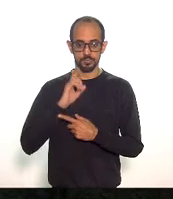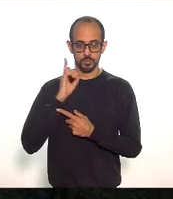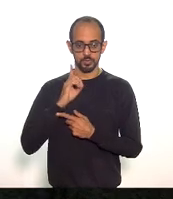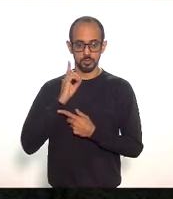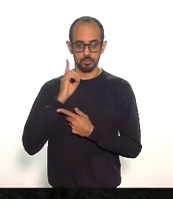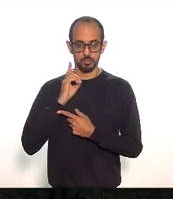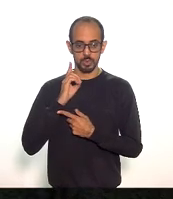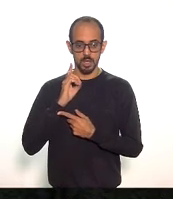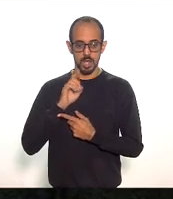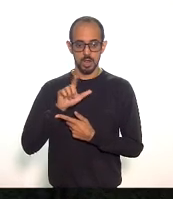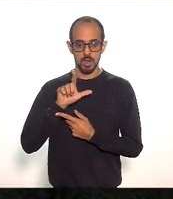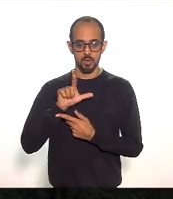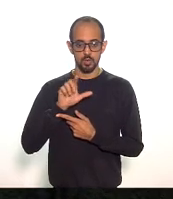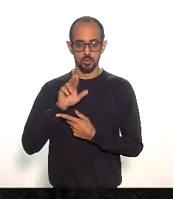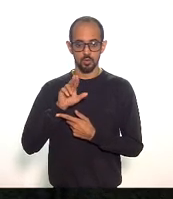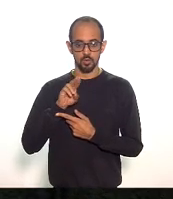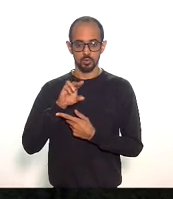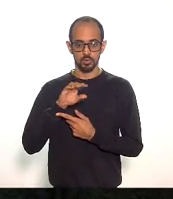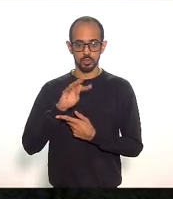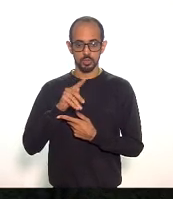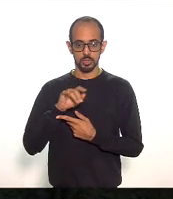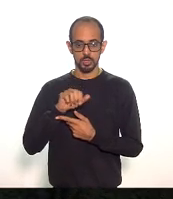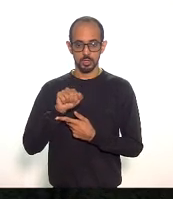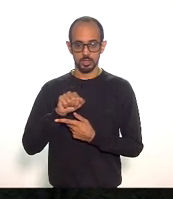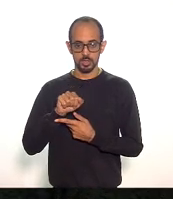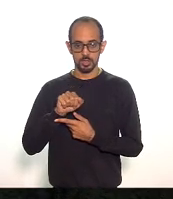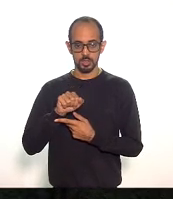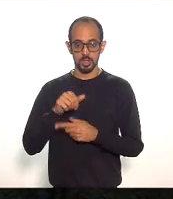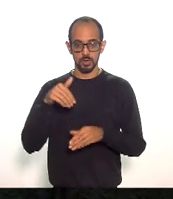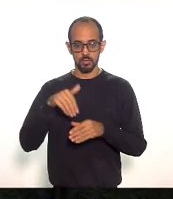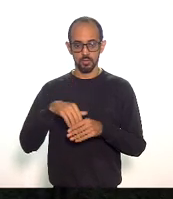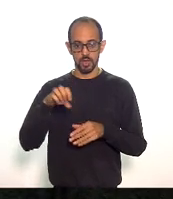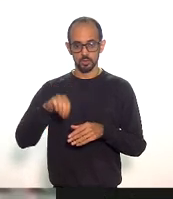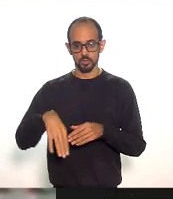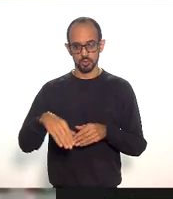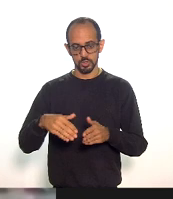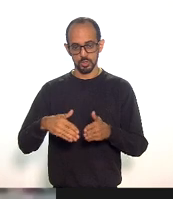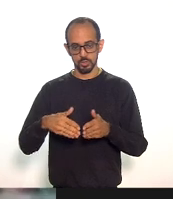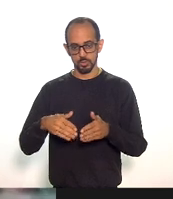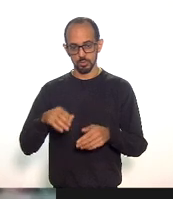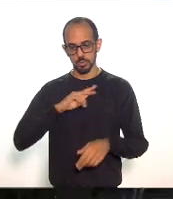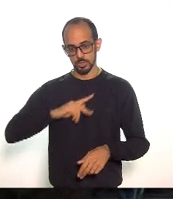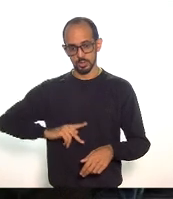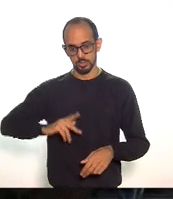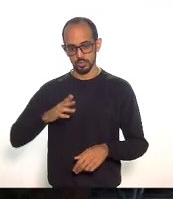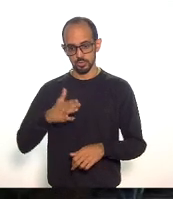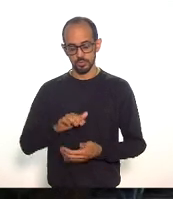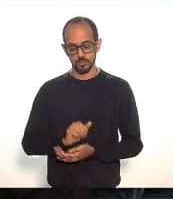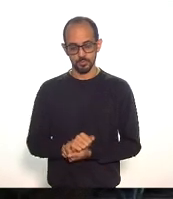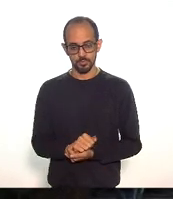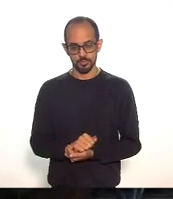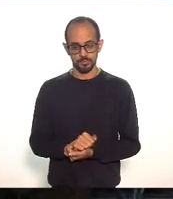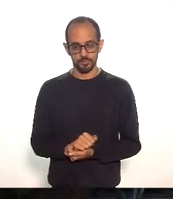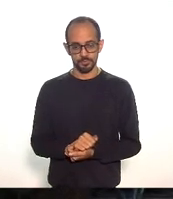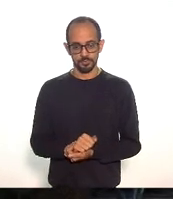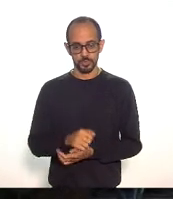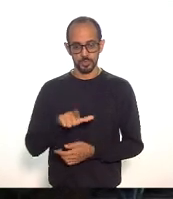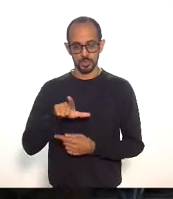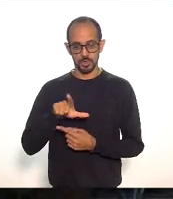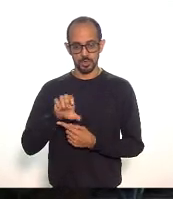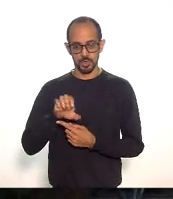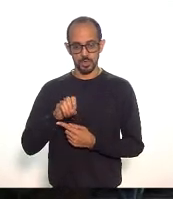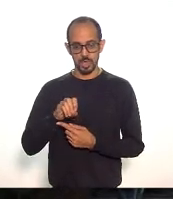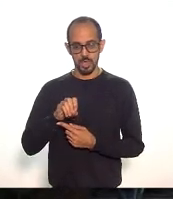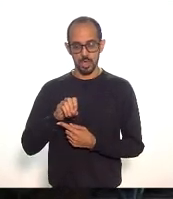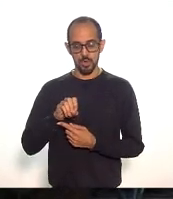Deputada Lucinha. Voto sim, presidente. Deputada Lucinha votou sim. Léo Vieira acabou de votar no